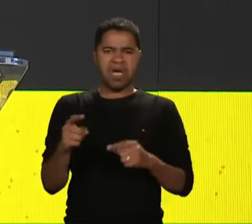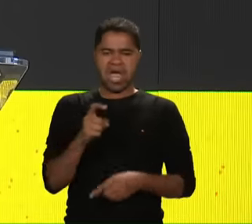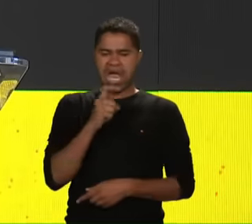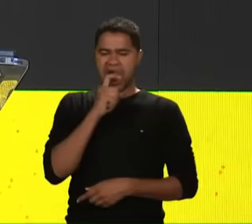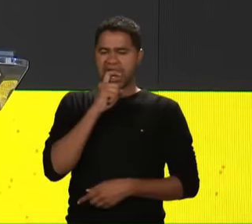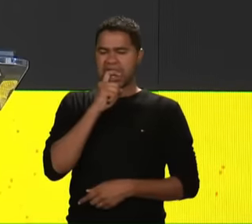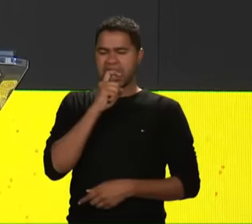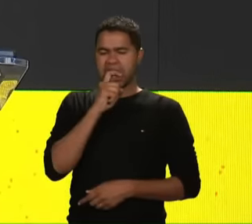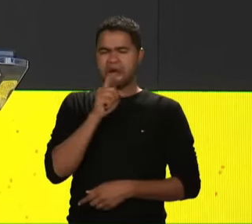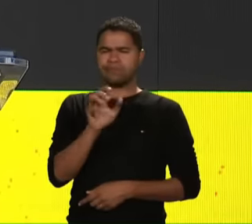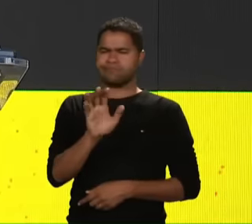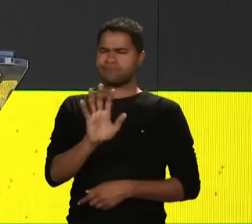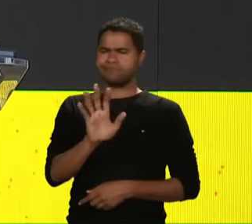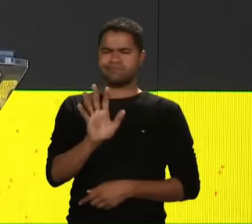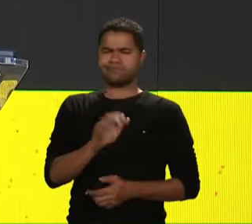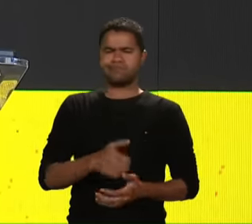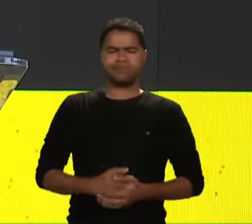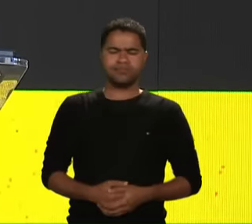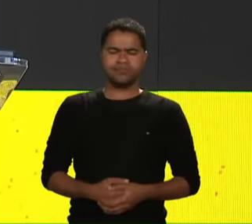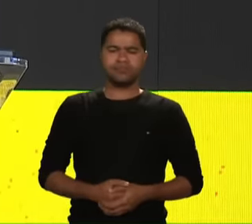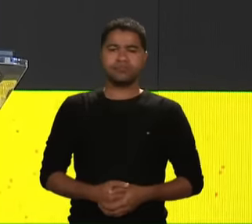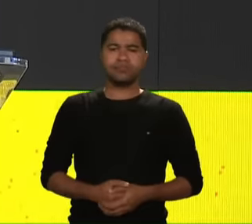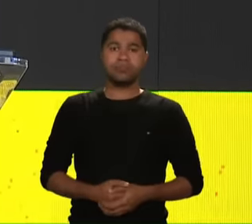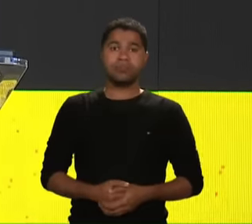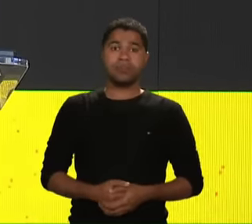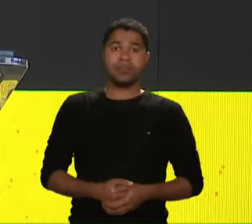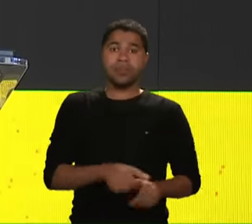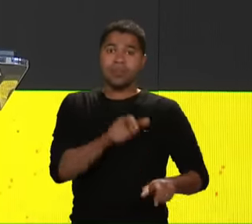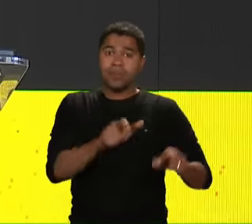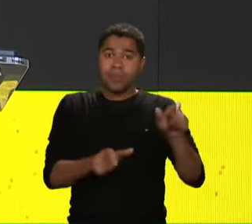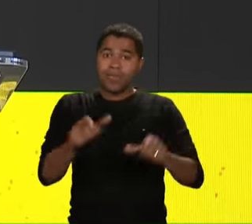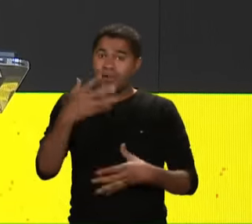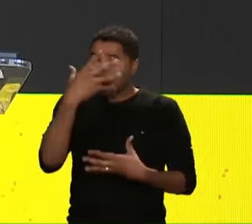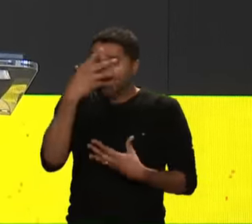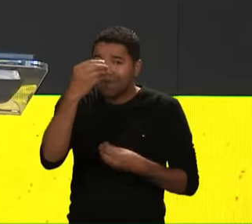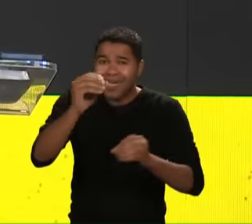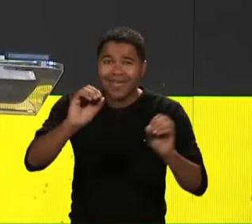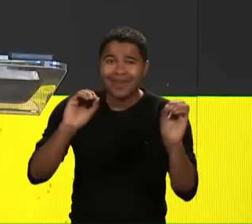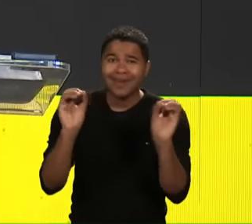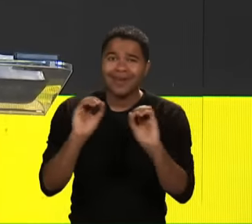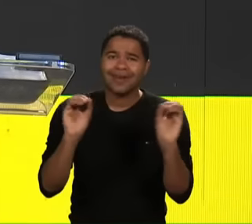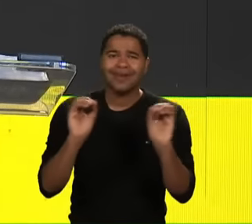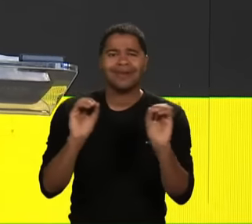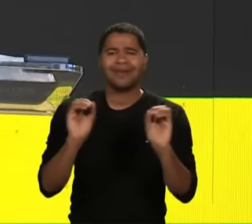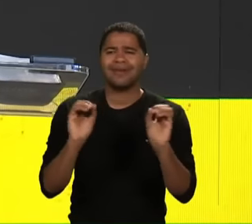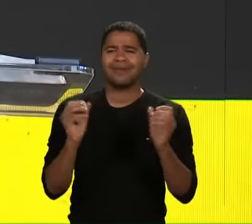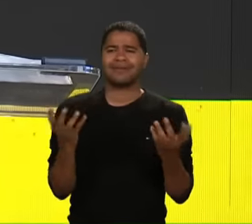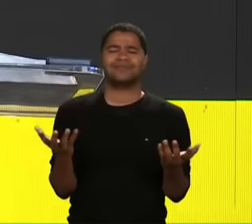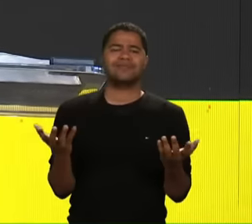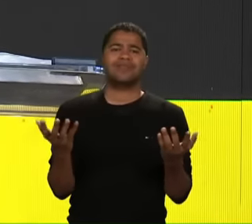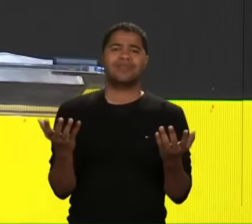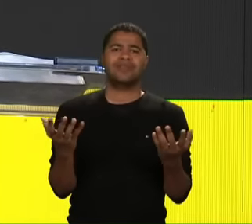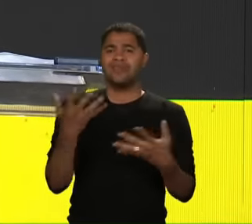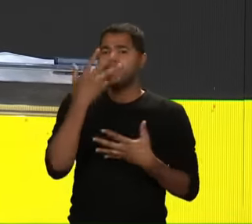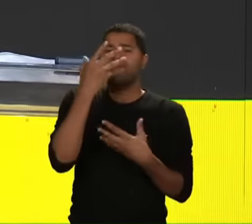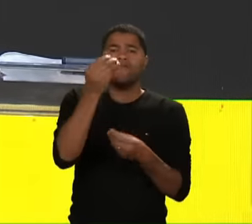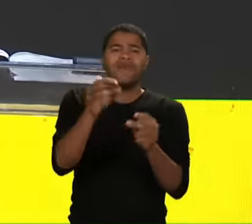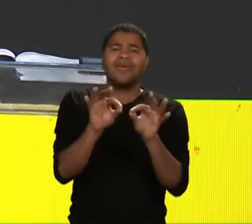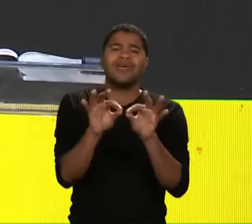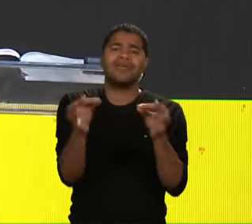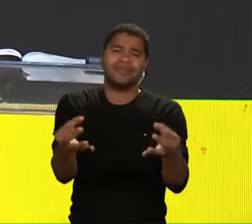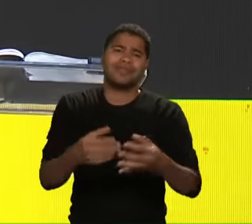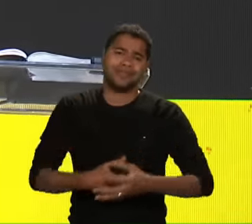inveja uns dos outros. Aqueles que não têm fé, e fé é uma coisa tão